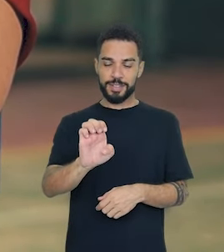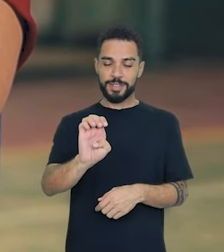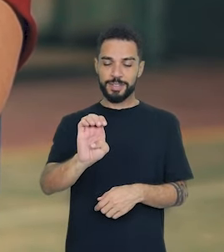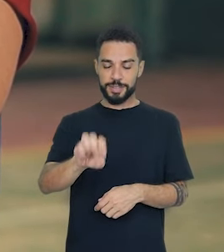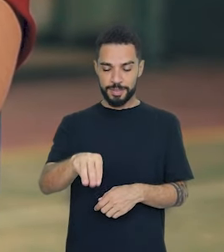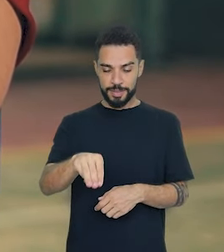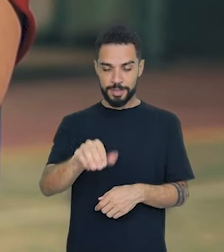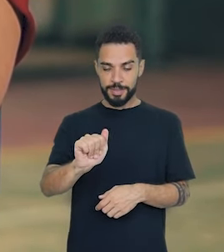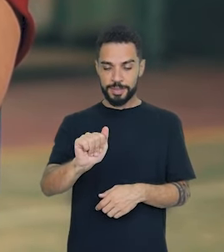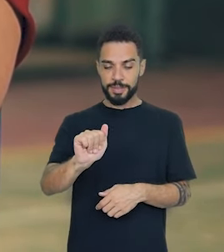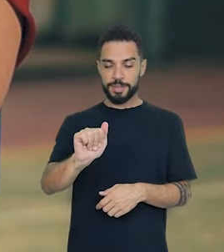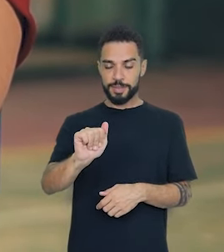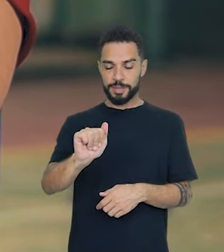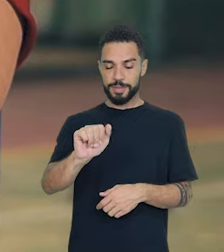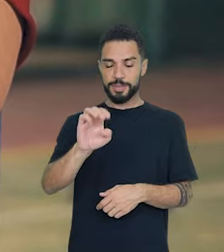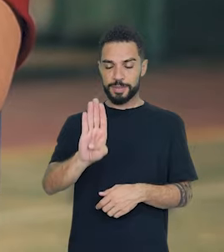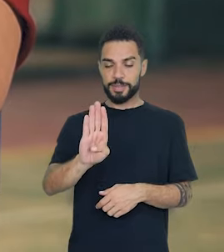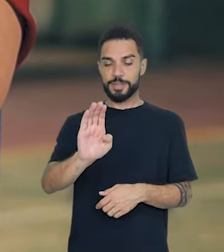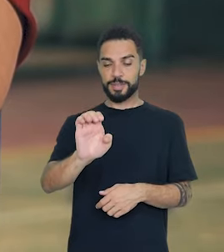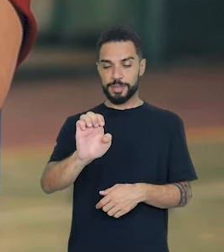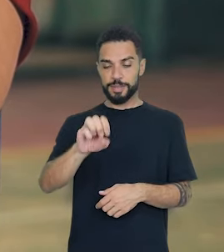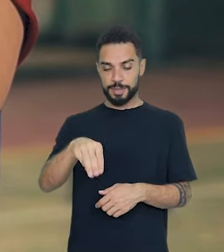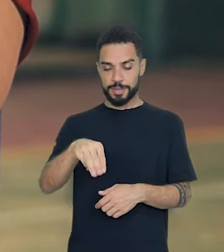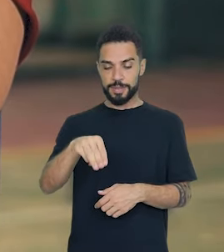gente aceitou esse desafio.